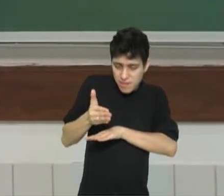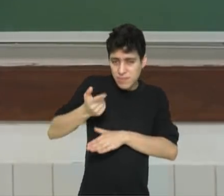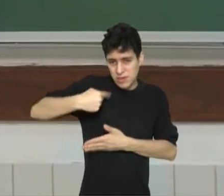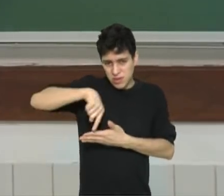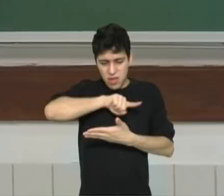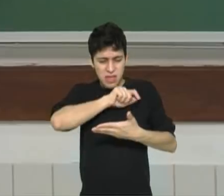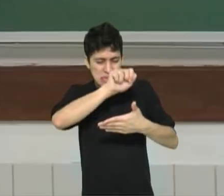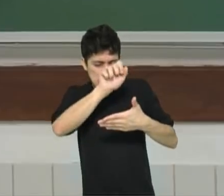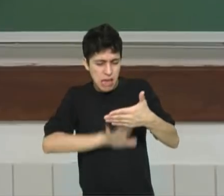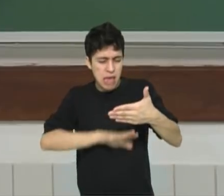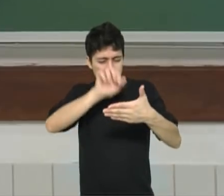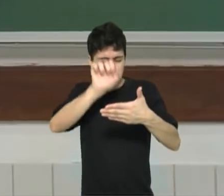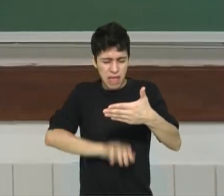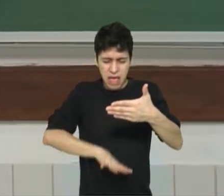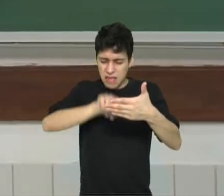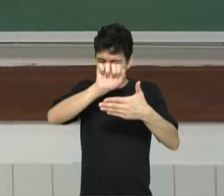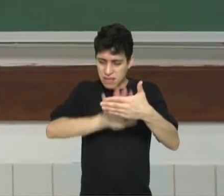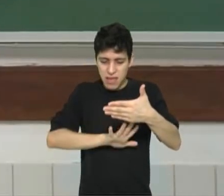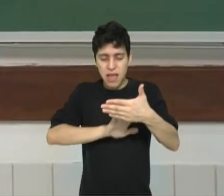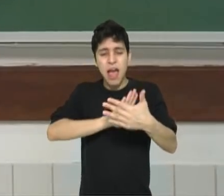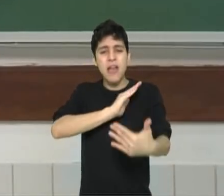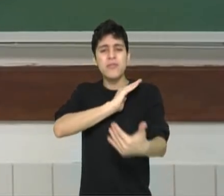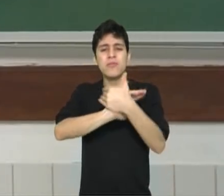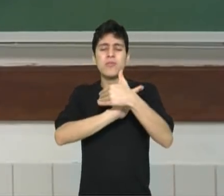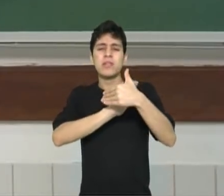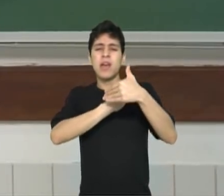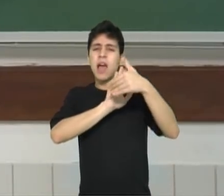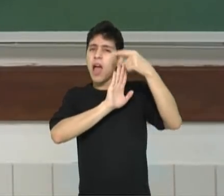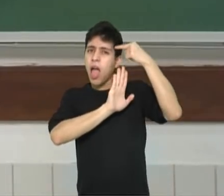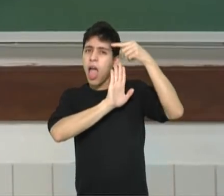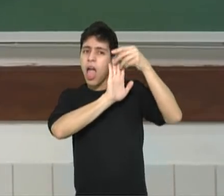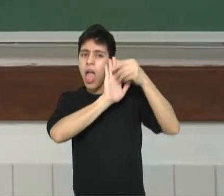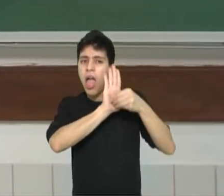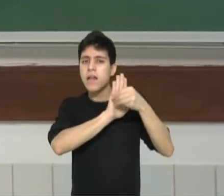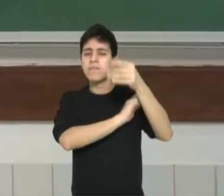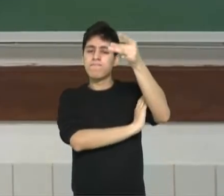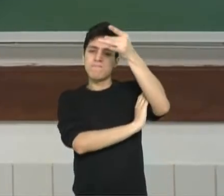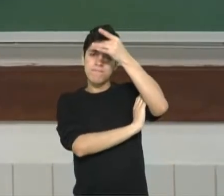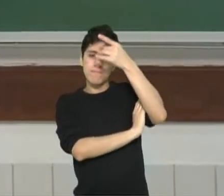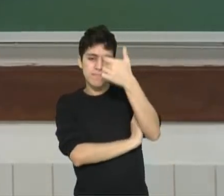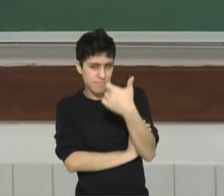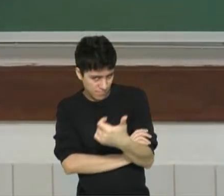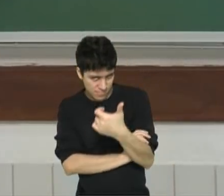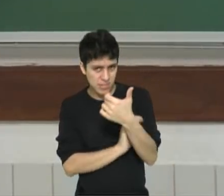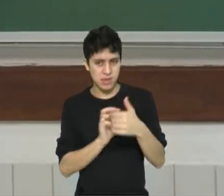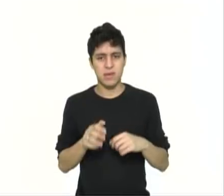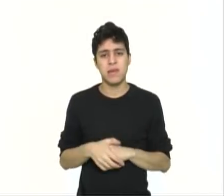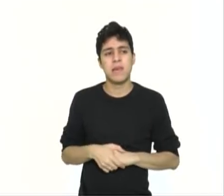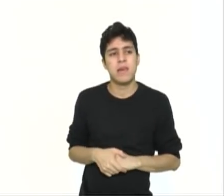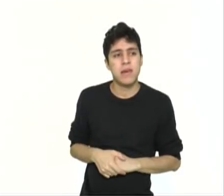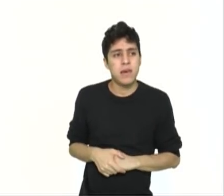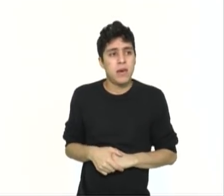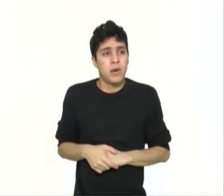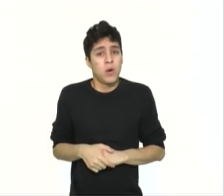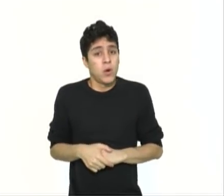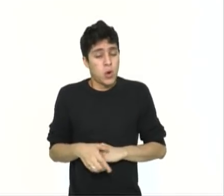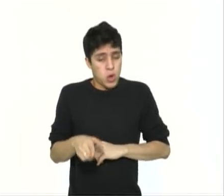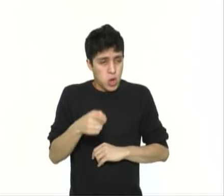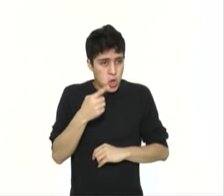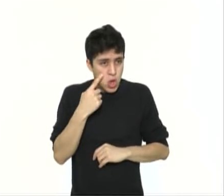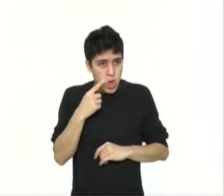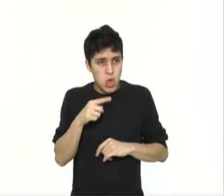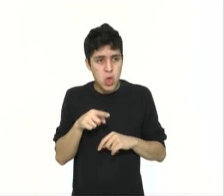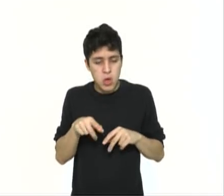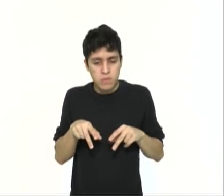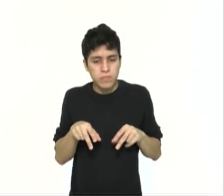mais fácil, né, do conteúdo realmente ser assimilado. Então, é importante que você pratique aí no seu material. Então, olha só. Um canguru